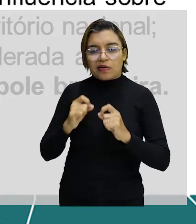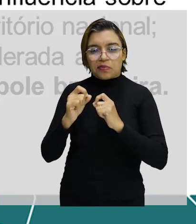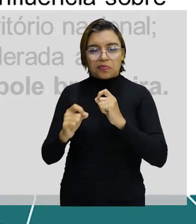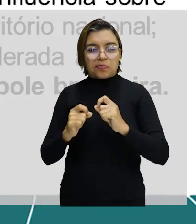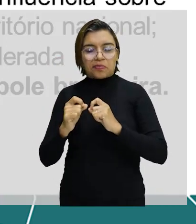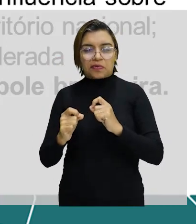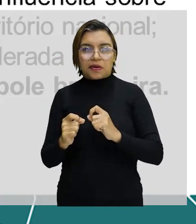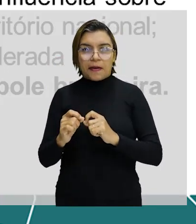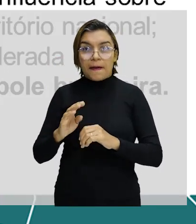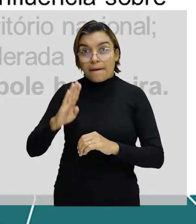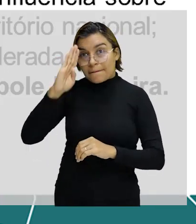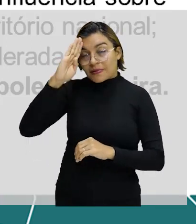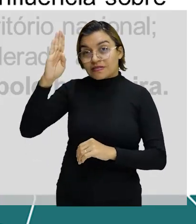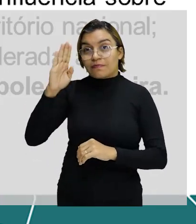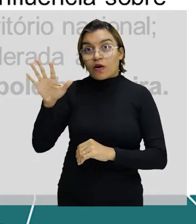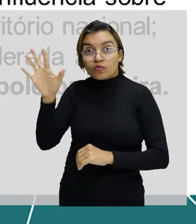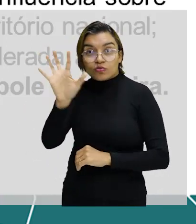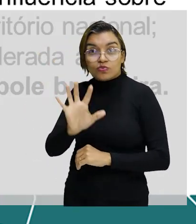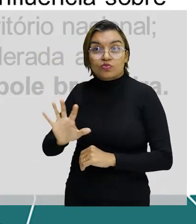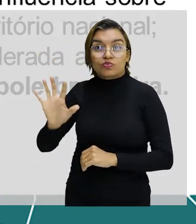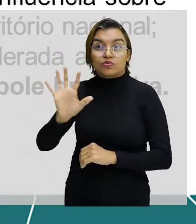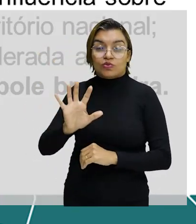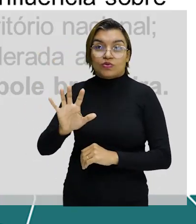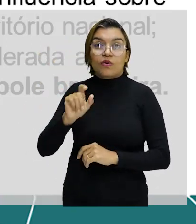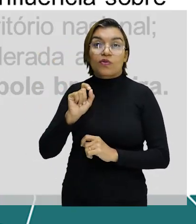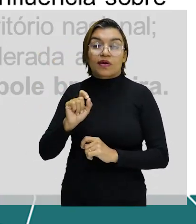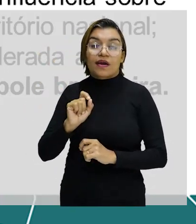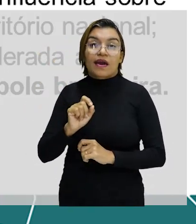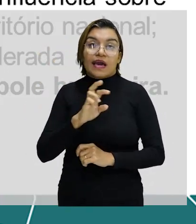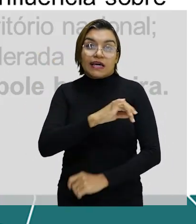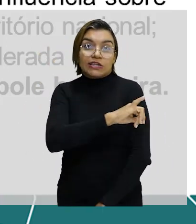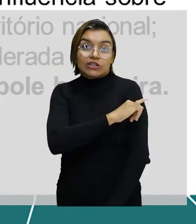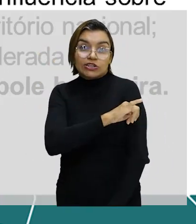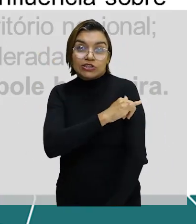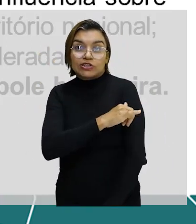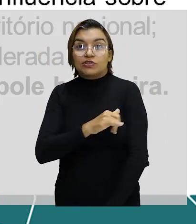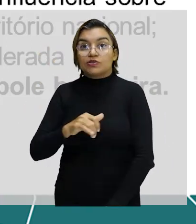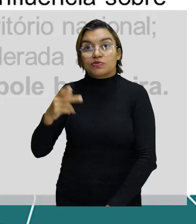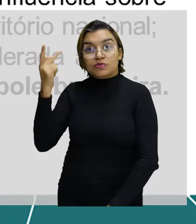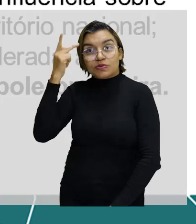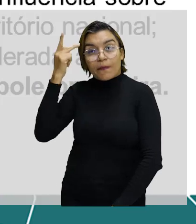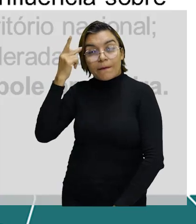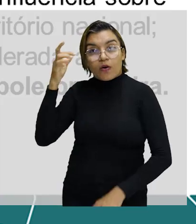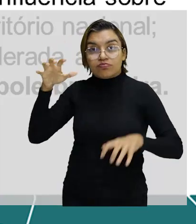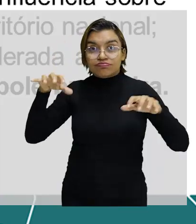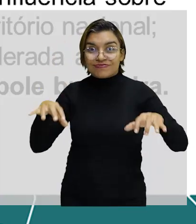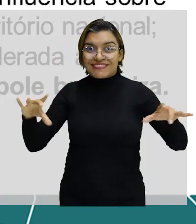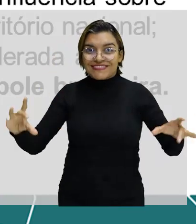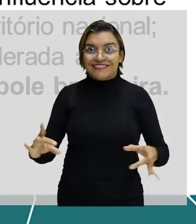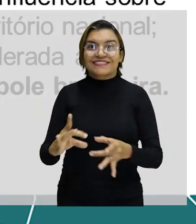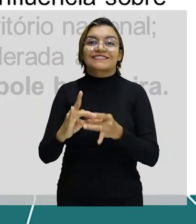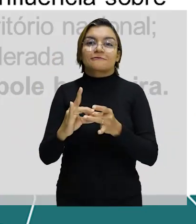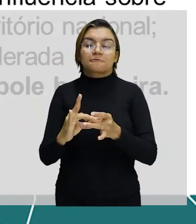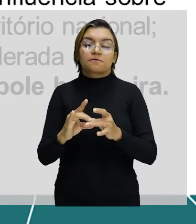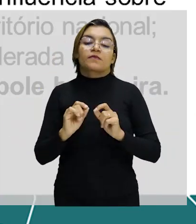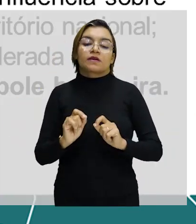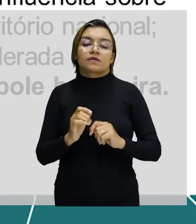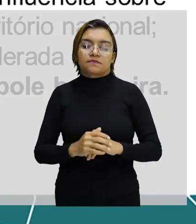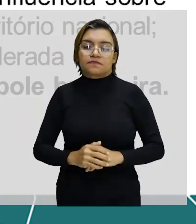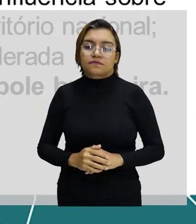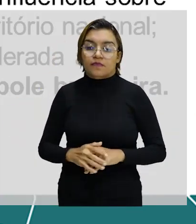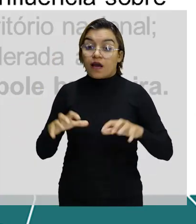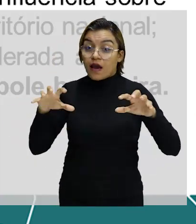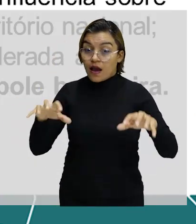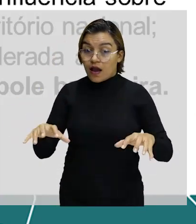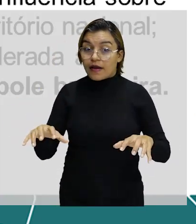zona urbana brasileira, que é o eixo Rio-São Paulo, o que nós chamamos da megalópole brasileira. O que é isso, Marcos? São